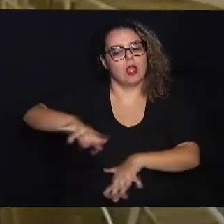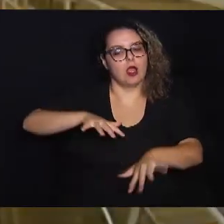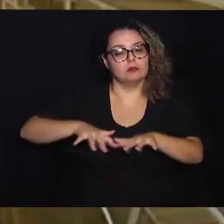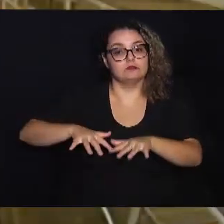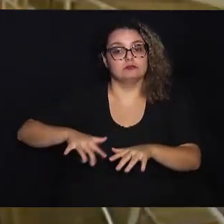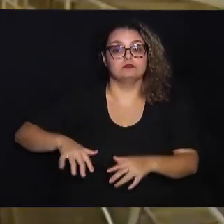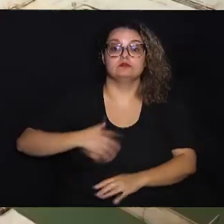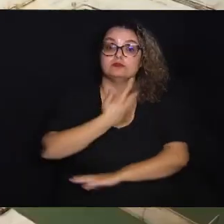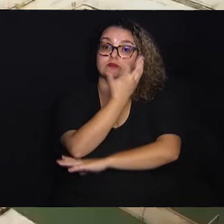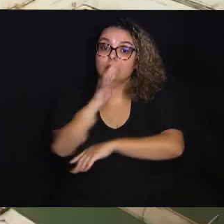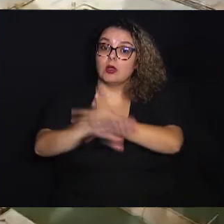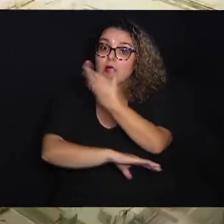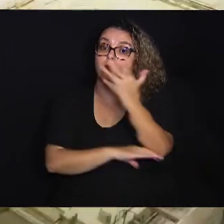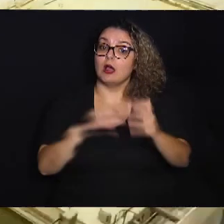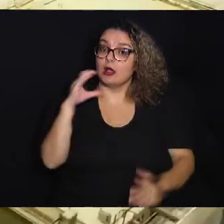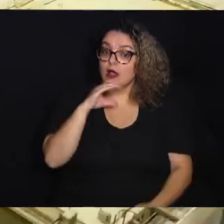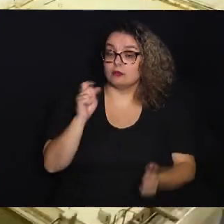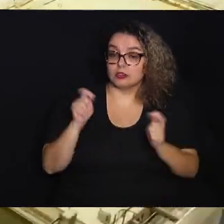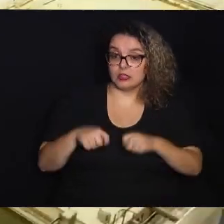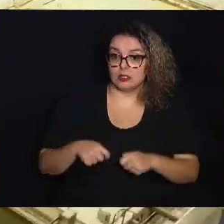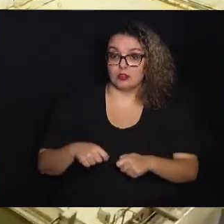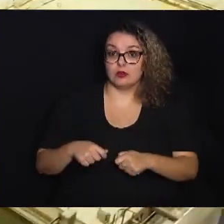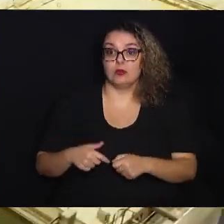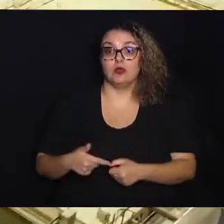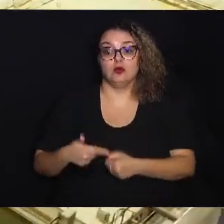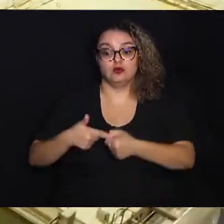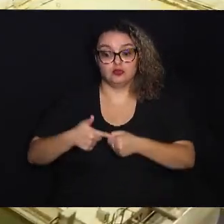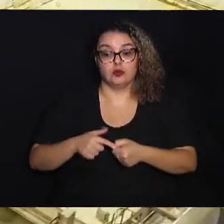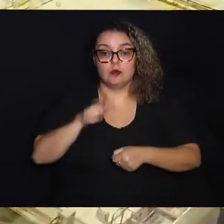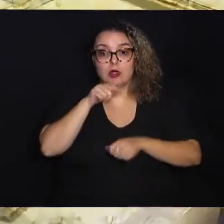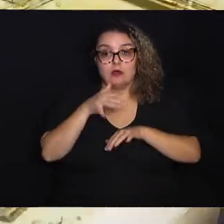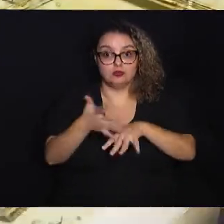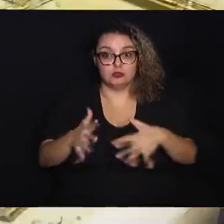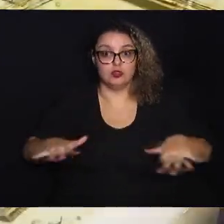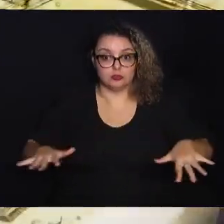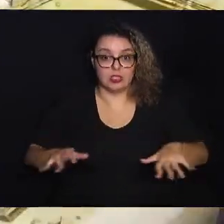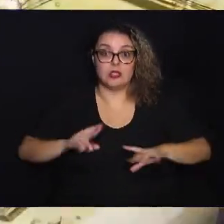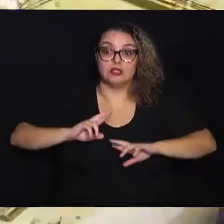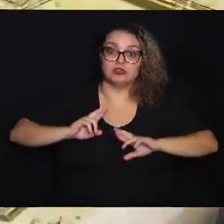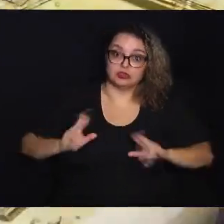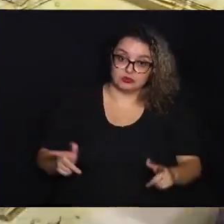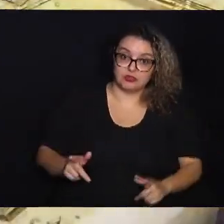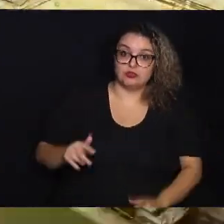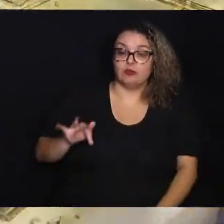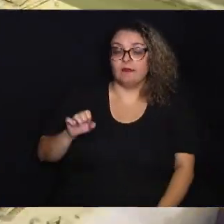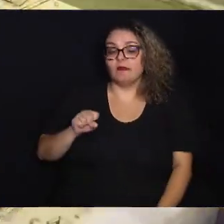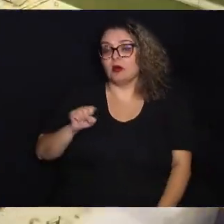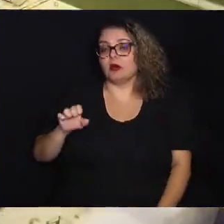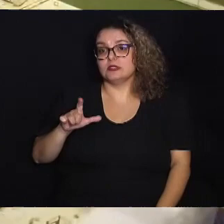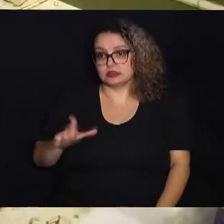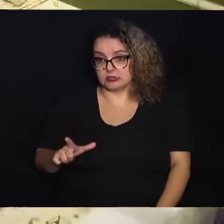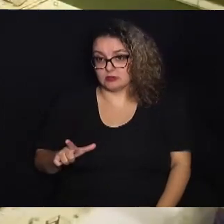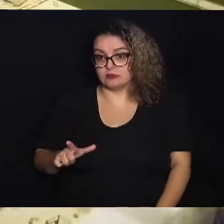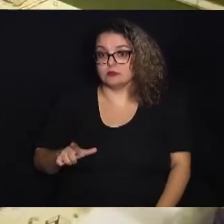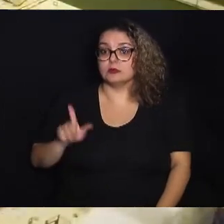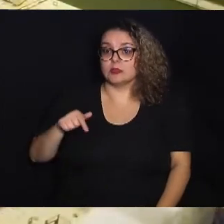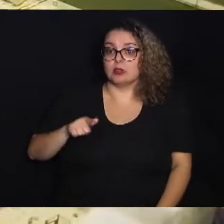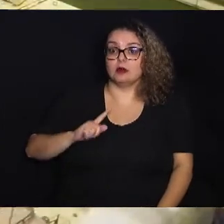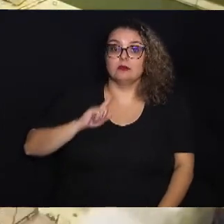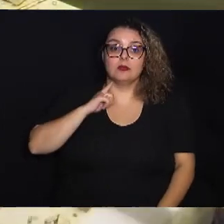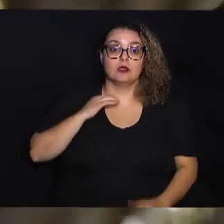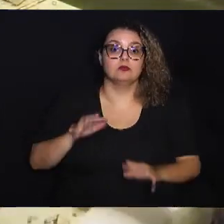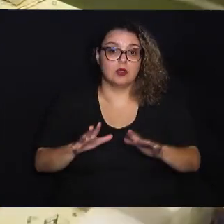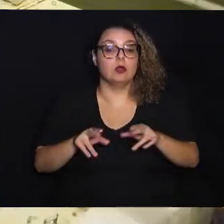pegada ambiental com a rapidez necessária. Os combustíveis marítimos são variantes dos combustíveis fósseis, geradores